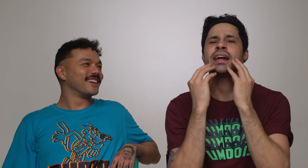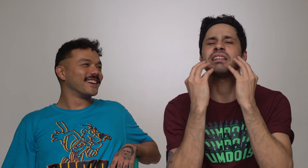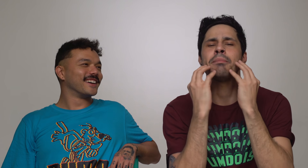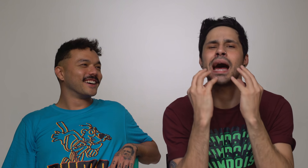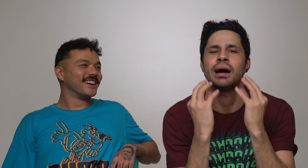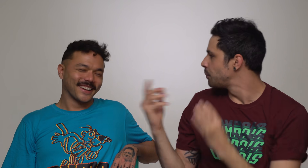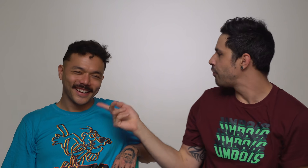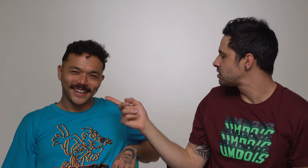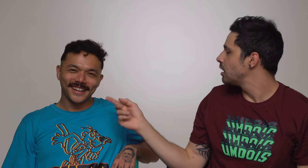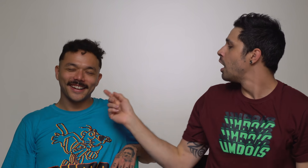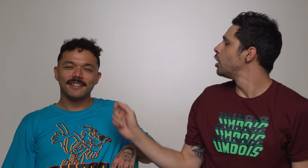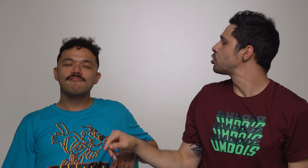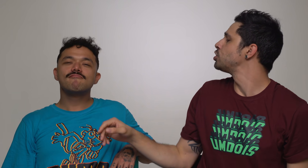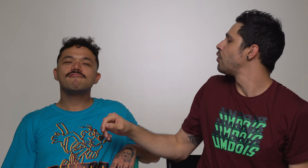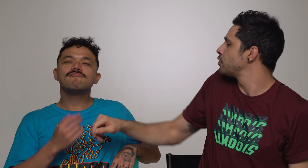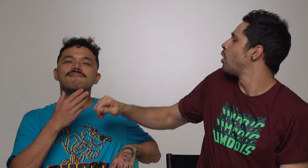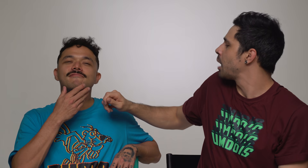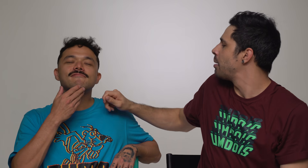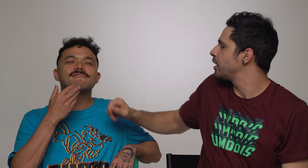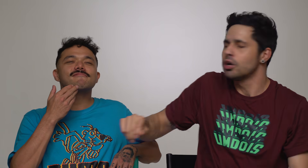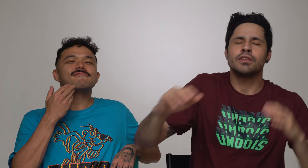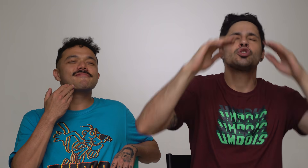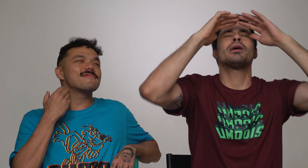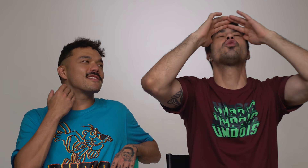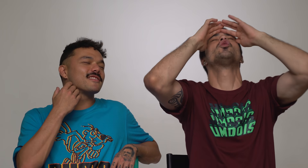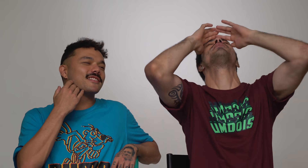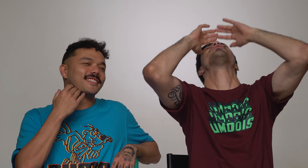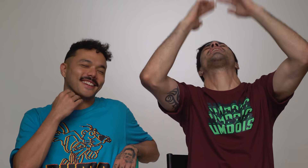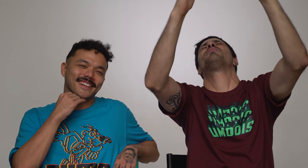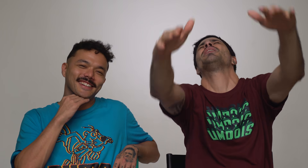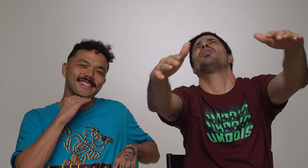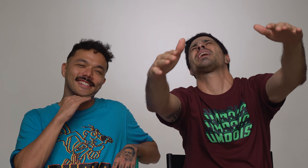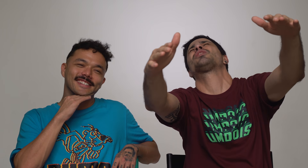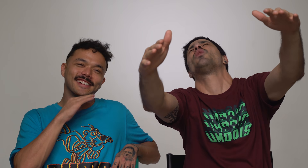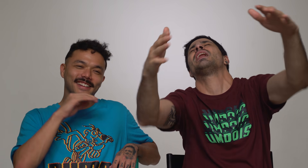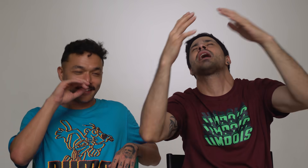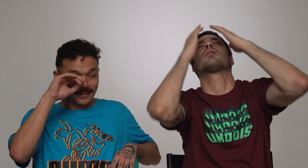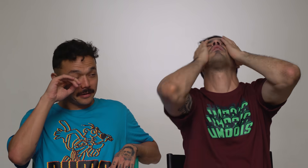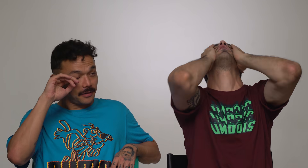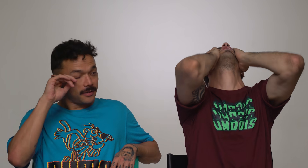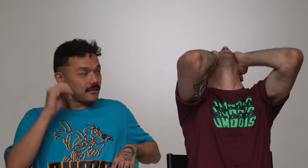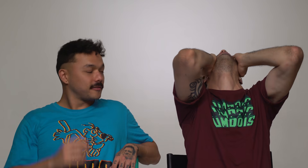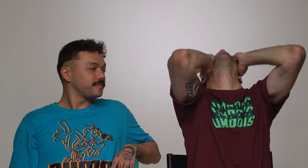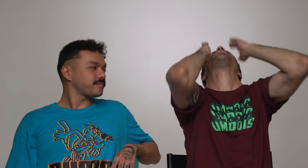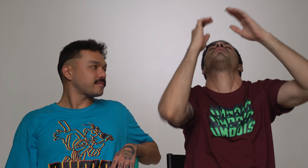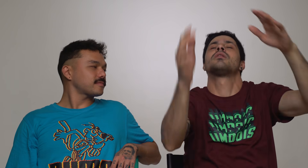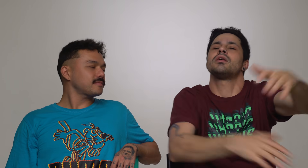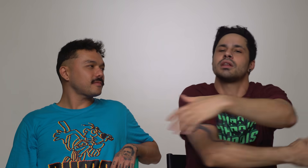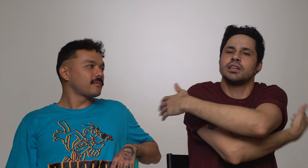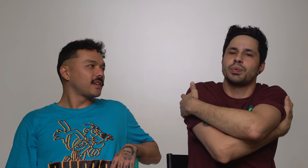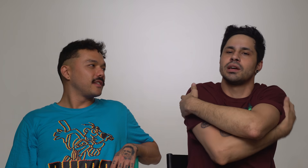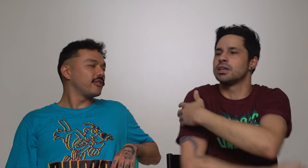E os caras nem tem barba, tipo você, acho que hoje eu vou fazer um acabamento. Vai tomar no cu, mano, os caras molha aquela toalha lá, coloca, mano, e fica